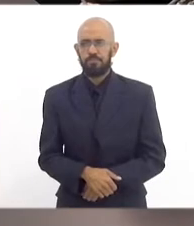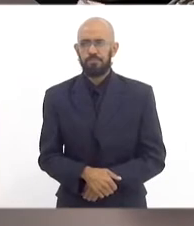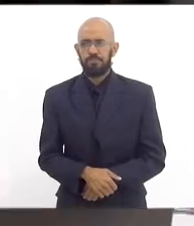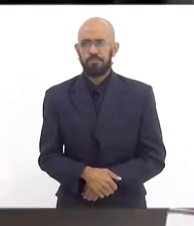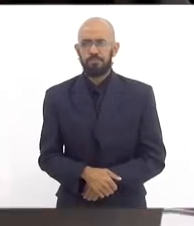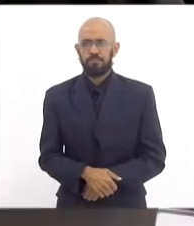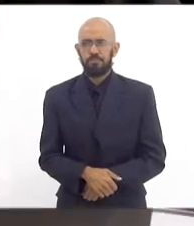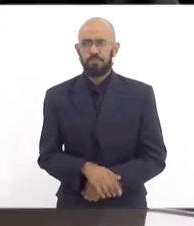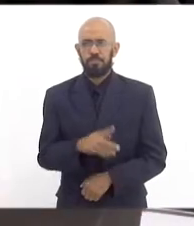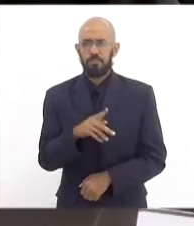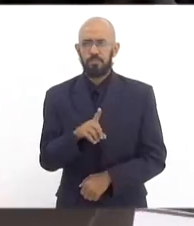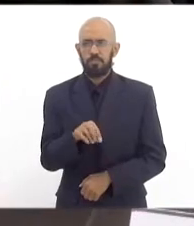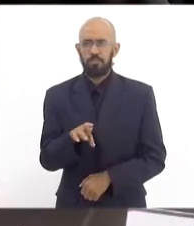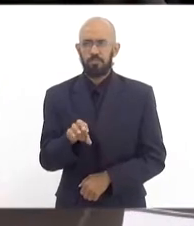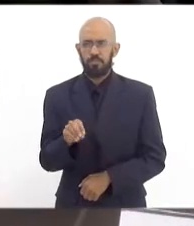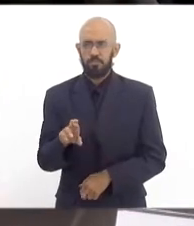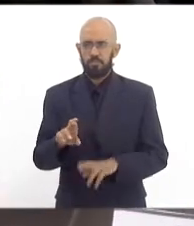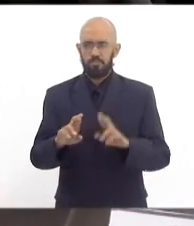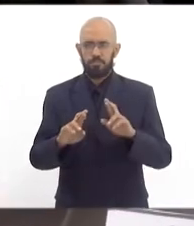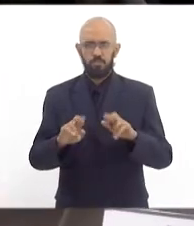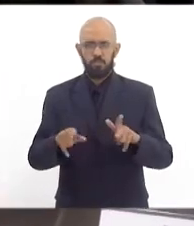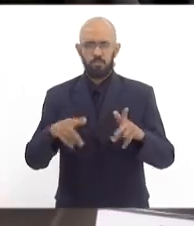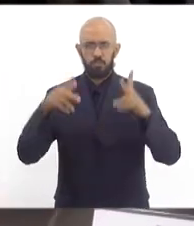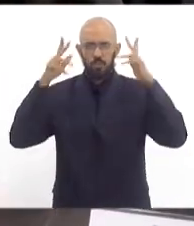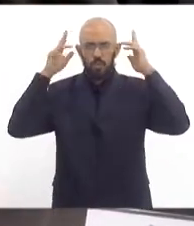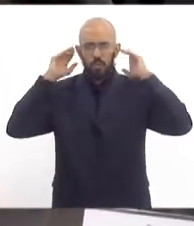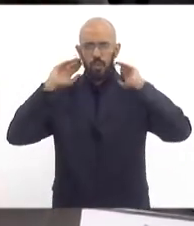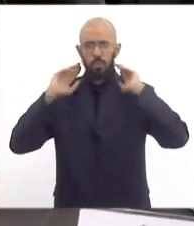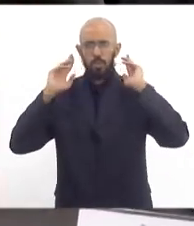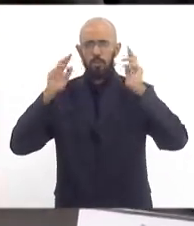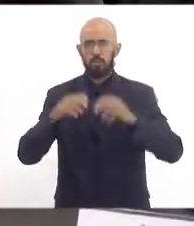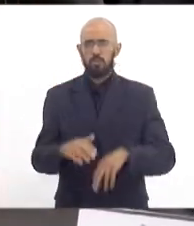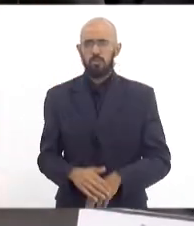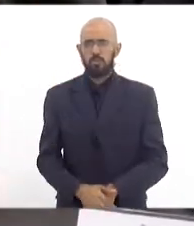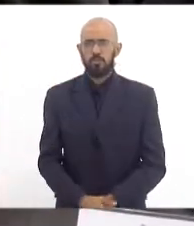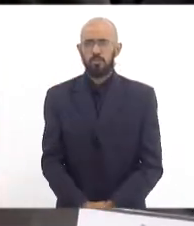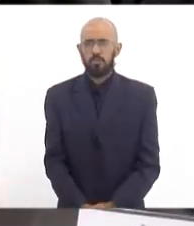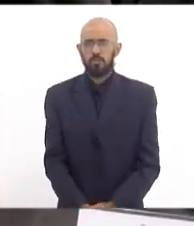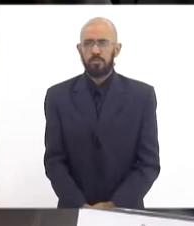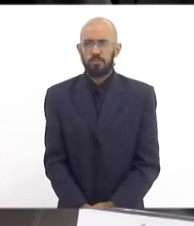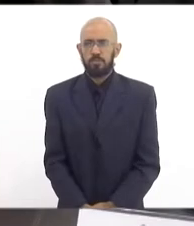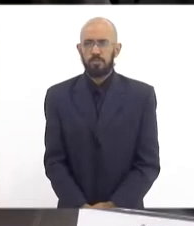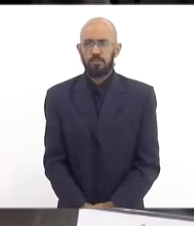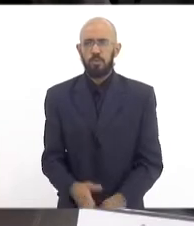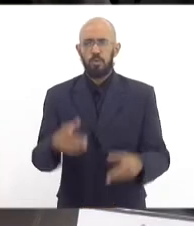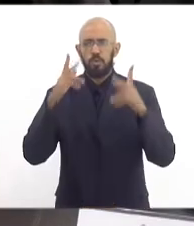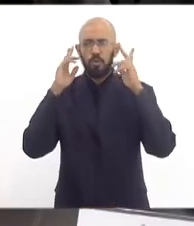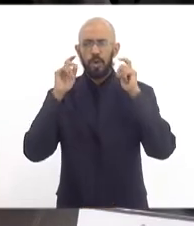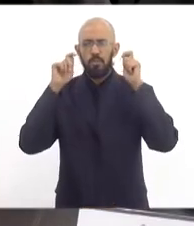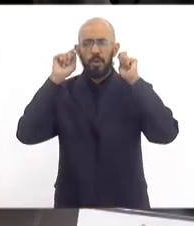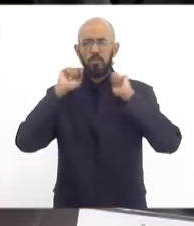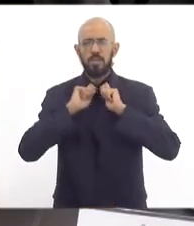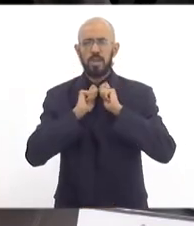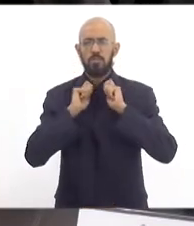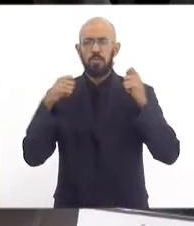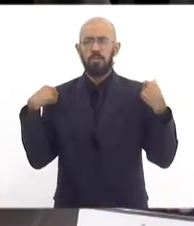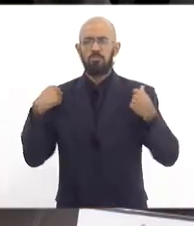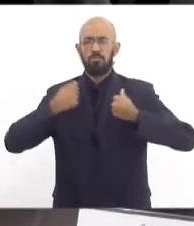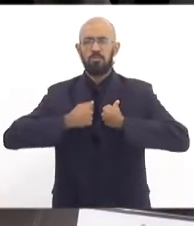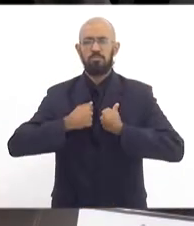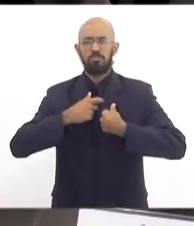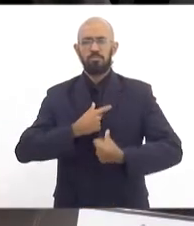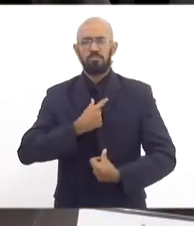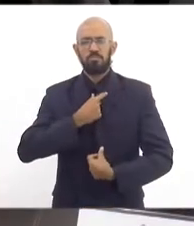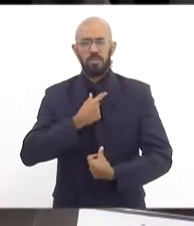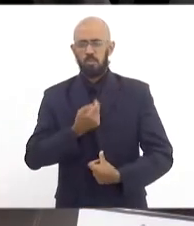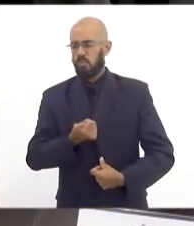o Pedro tá mudado eu já cortou o cabelo tá mano cortou o cabelo fez a barba botou terno quase Eu não